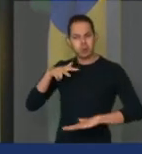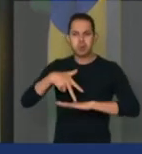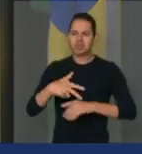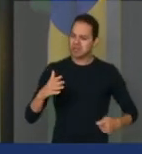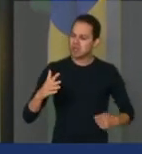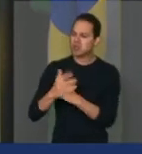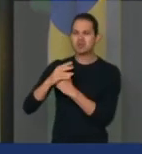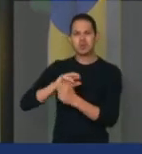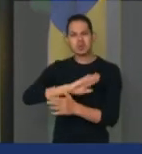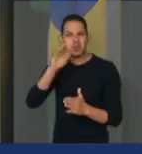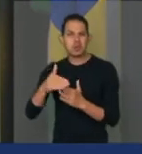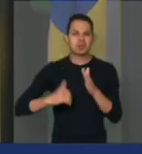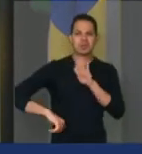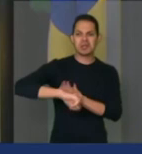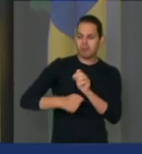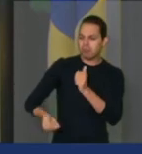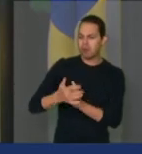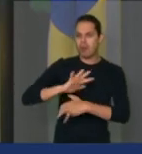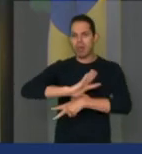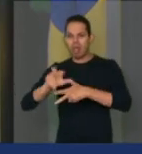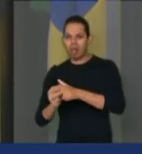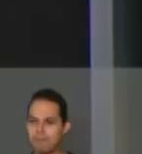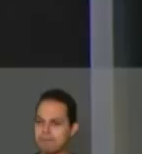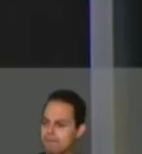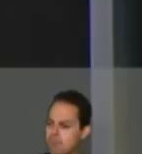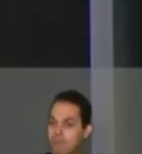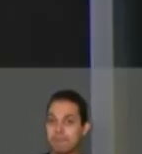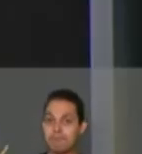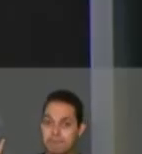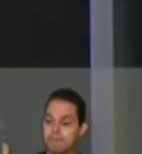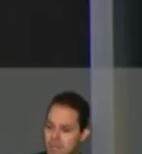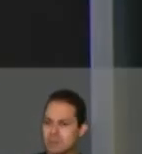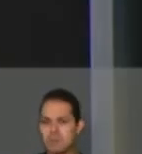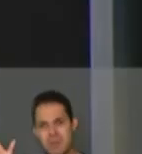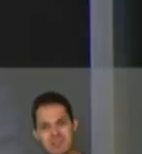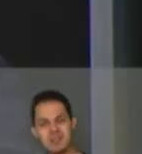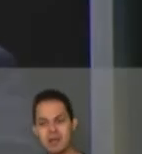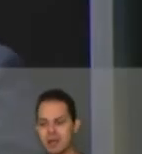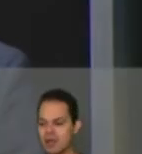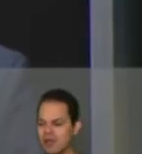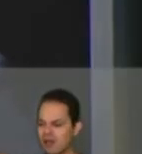denunciar todos os crimes de corrupção que esse canário que deveria estar preso já cometeu Renan Calheiros mais sujo que pau de galinheiro